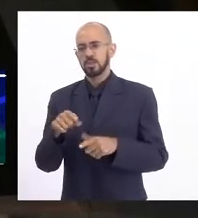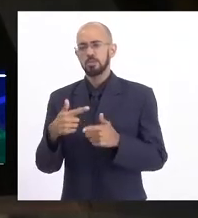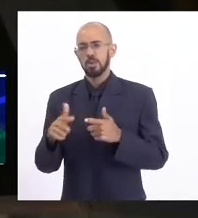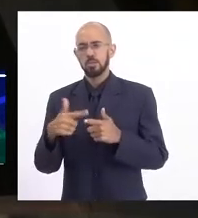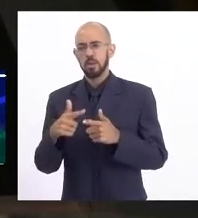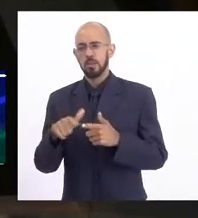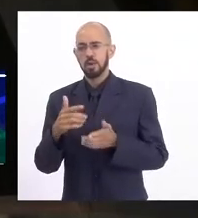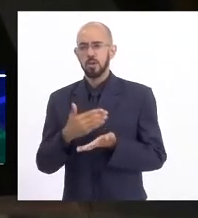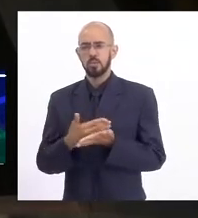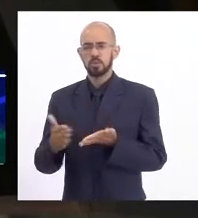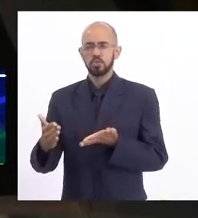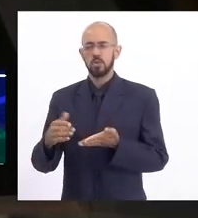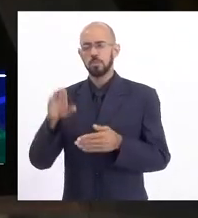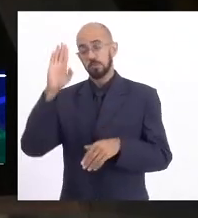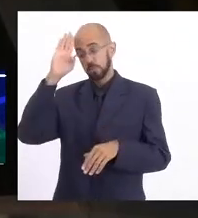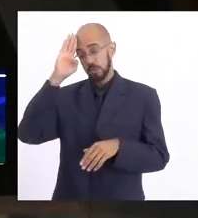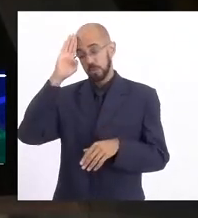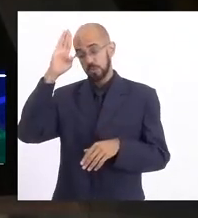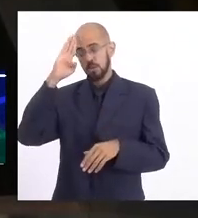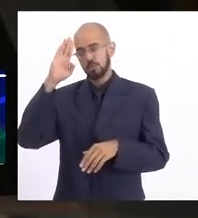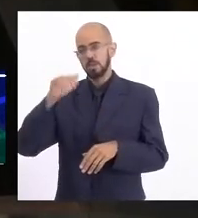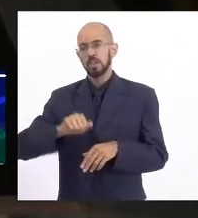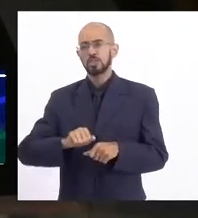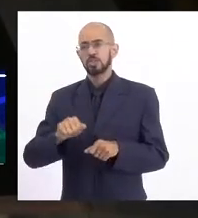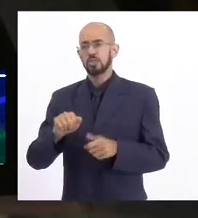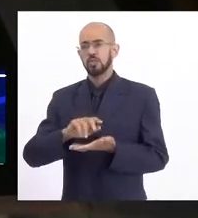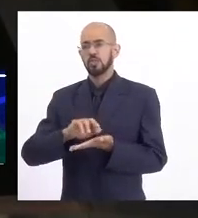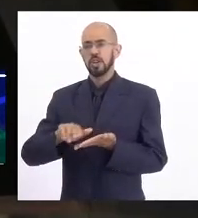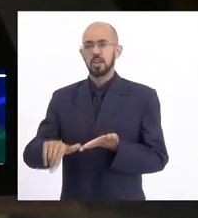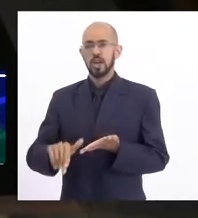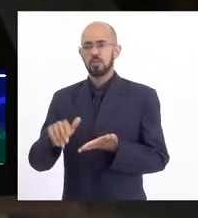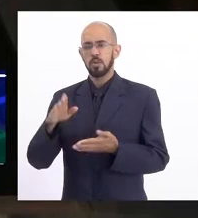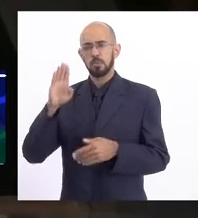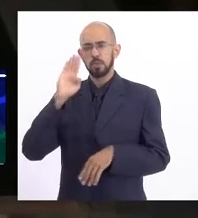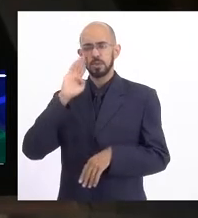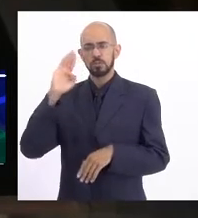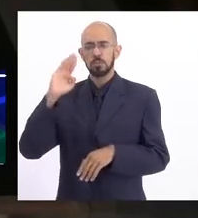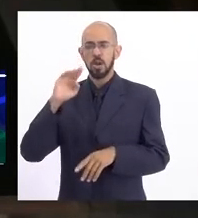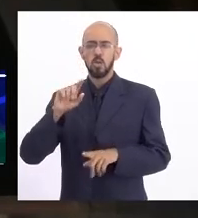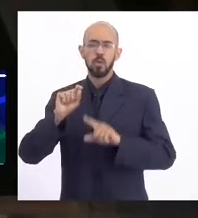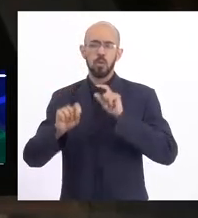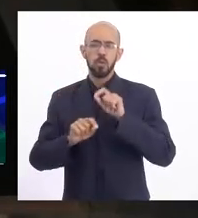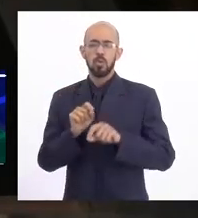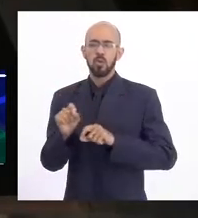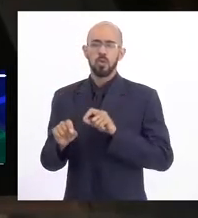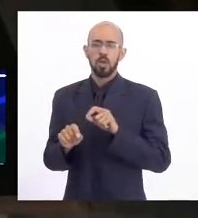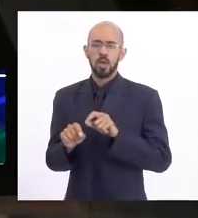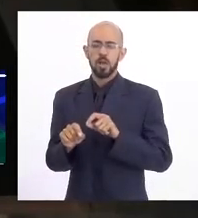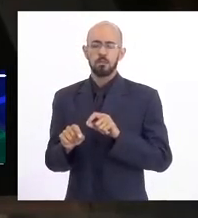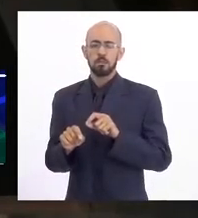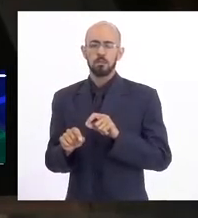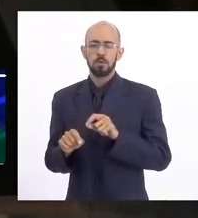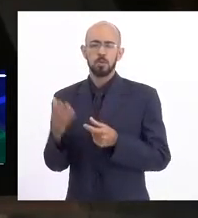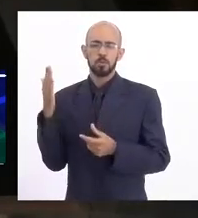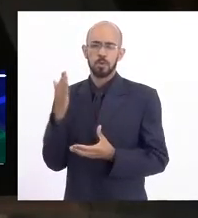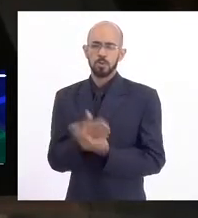iniciado principalmente como variável central por um processo